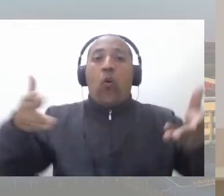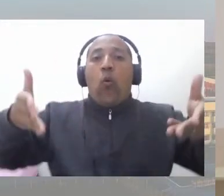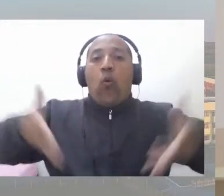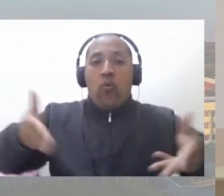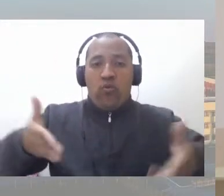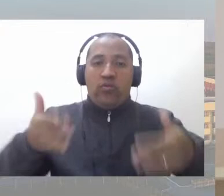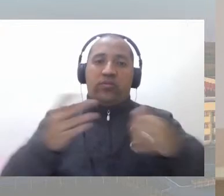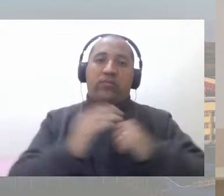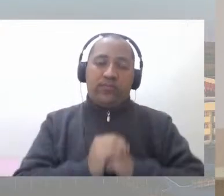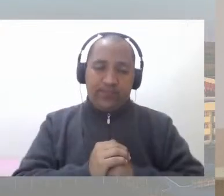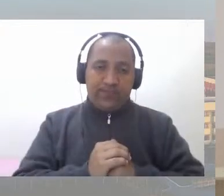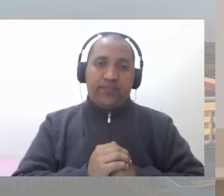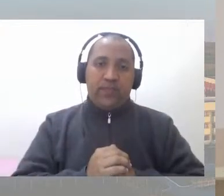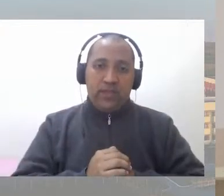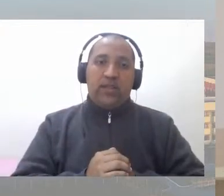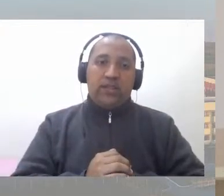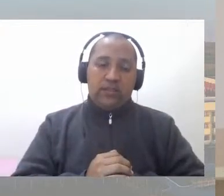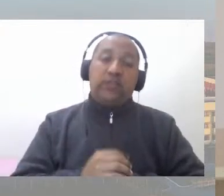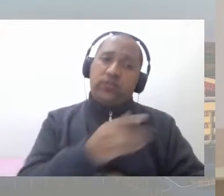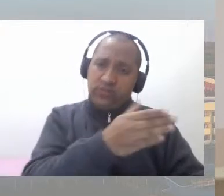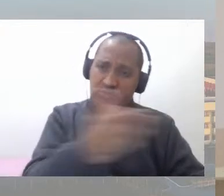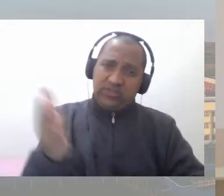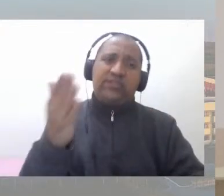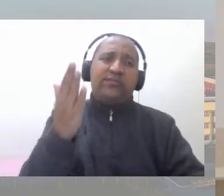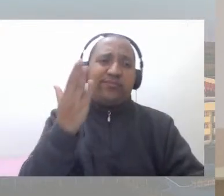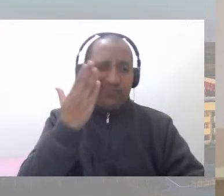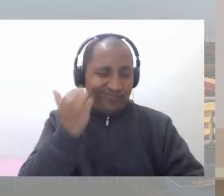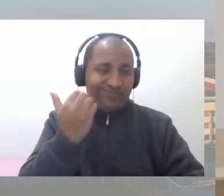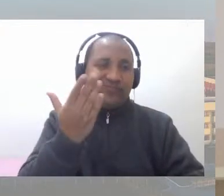momento. E aí todos já devem ter tomado